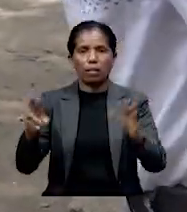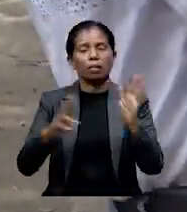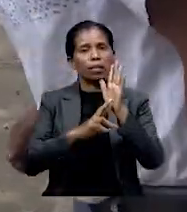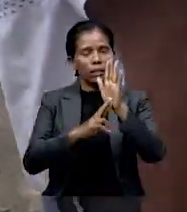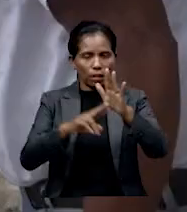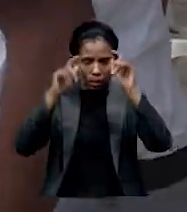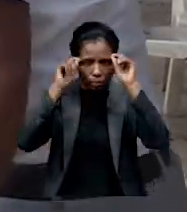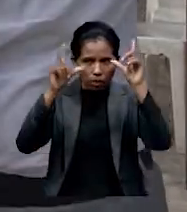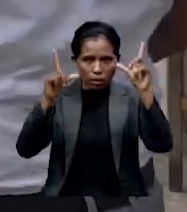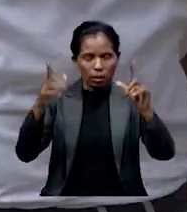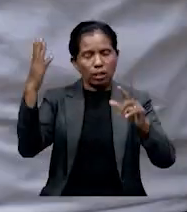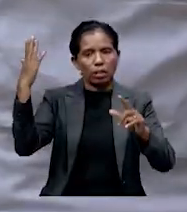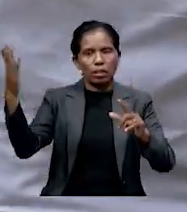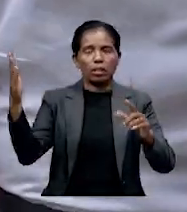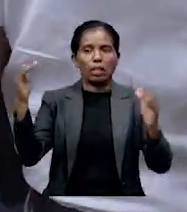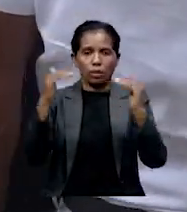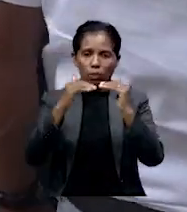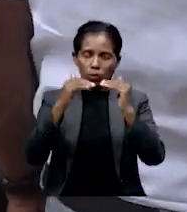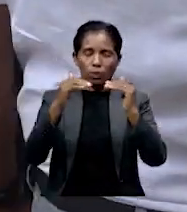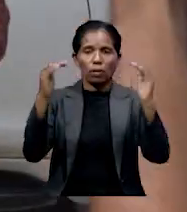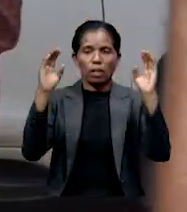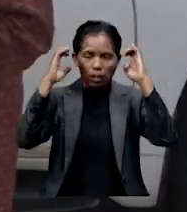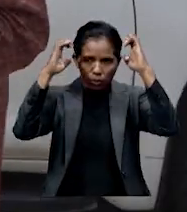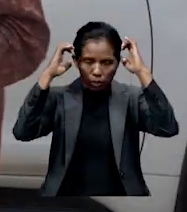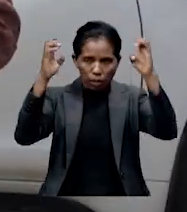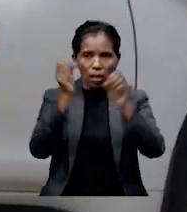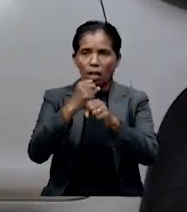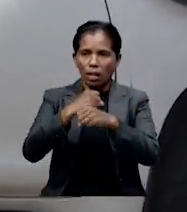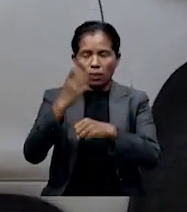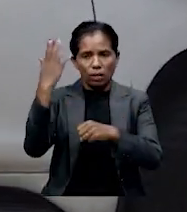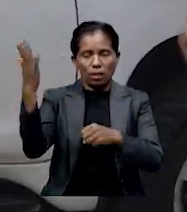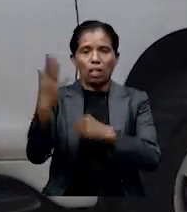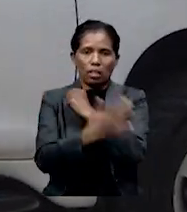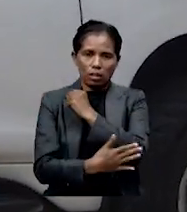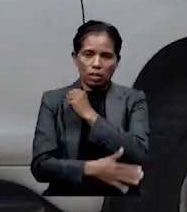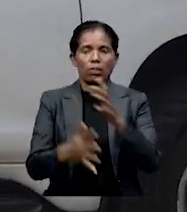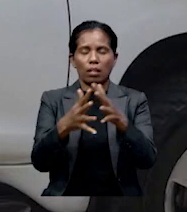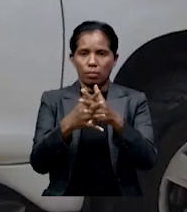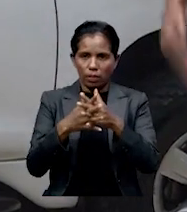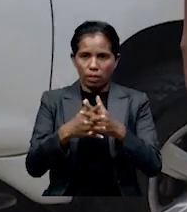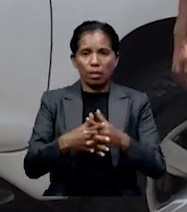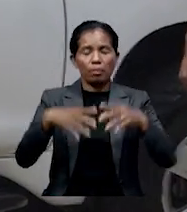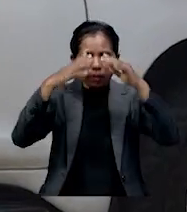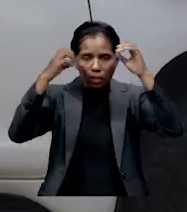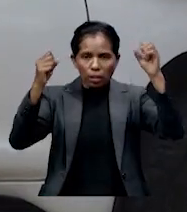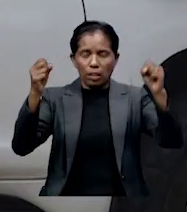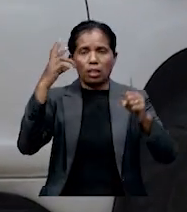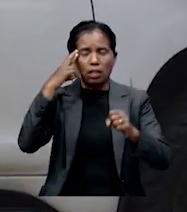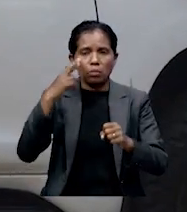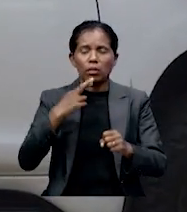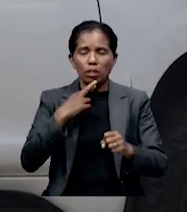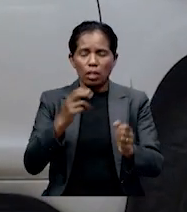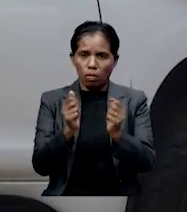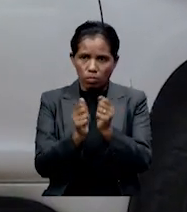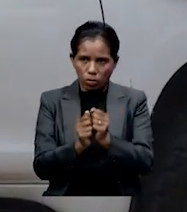Timor-Leste, e a Cimeira Educação, nebe halau e Estados Unidos da América. Presidente da República, José Ramos-Horta, nebe acompanha